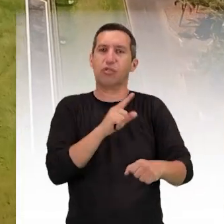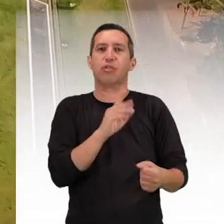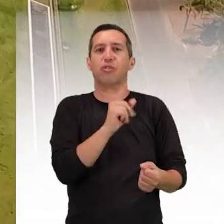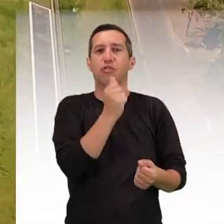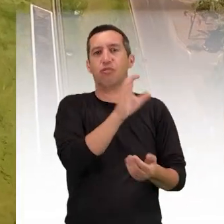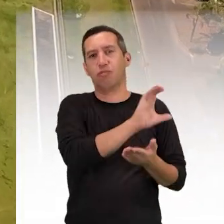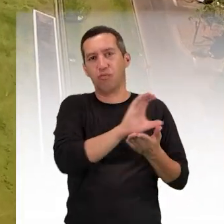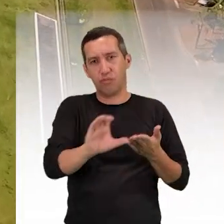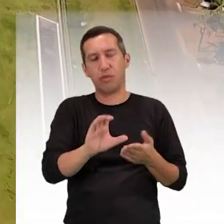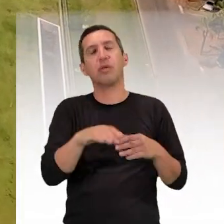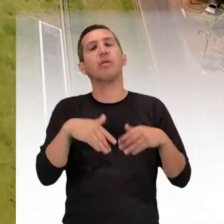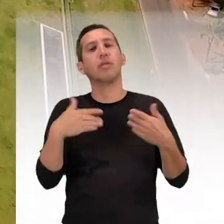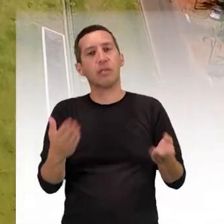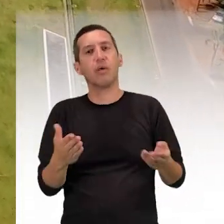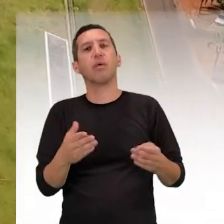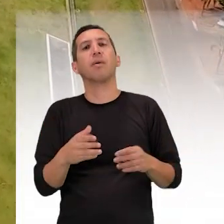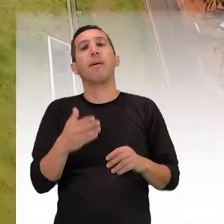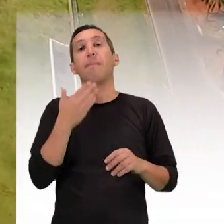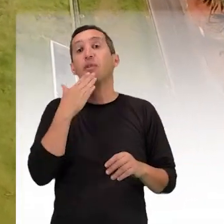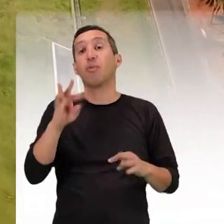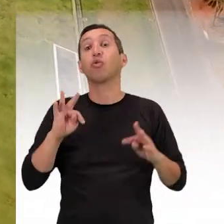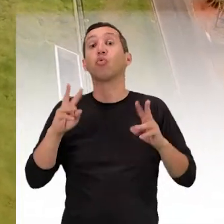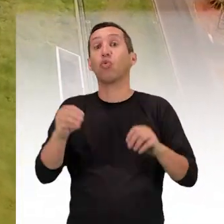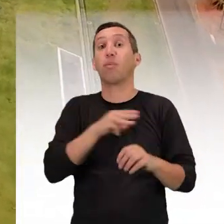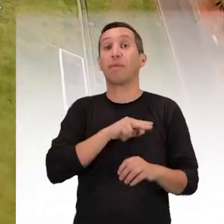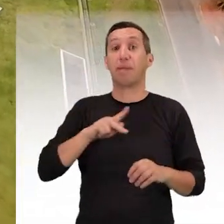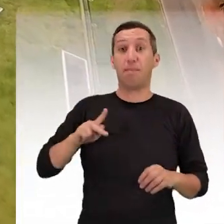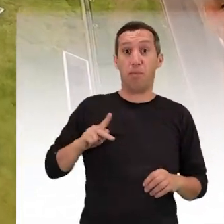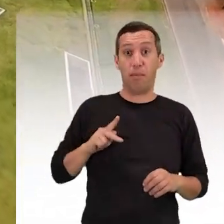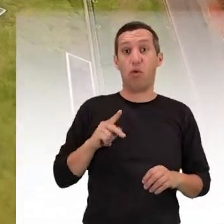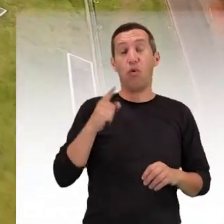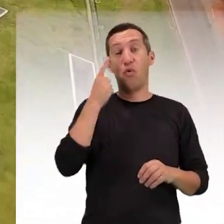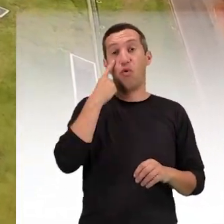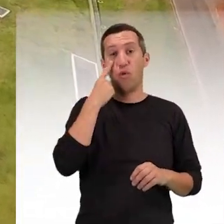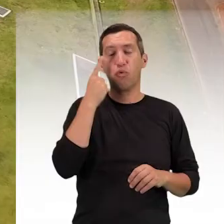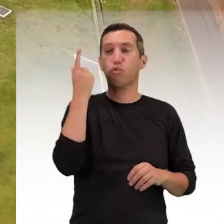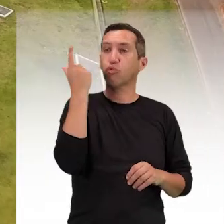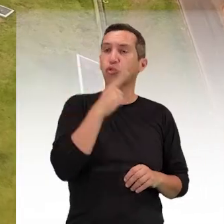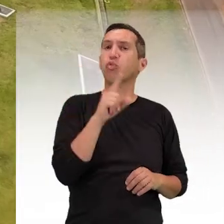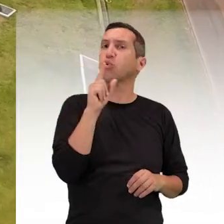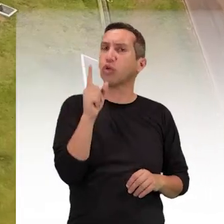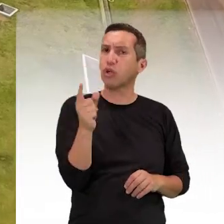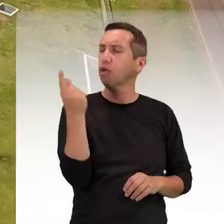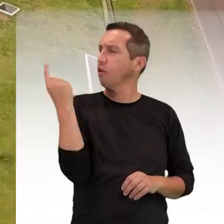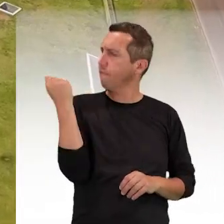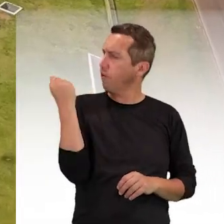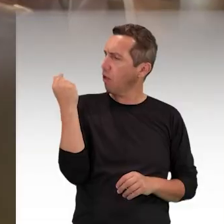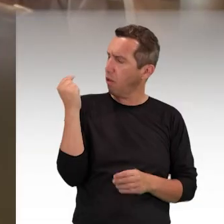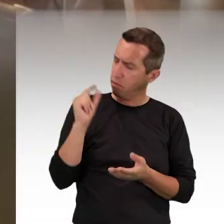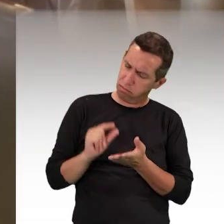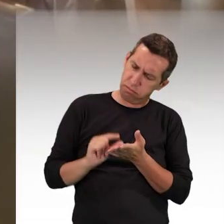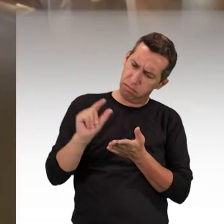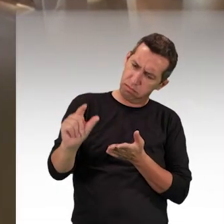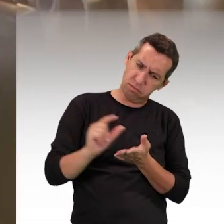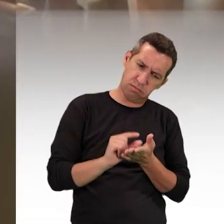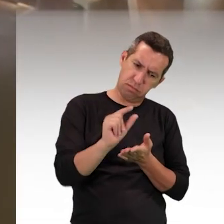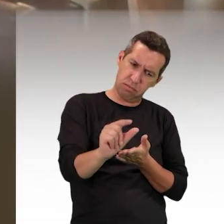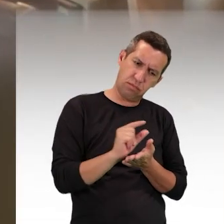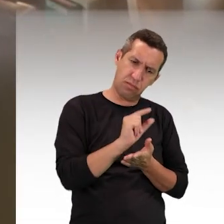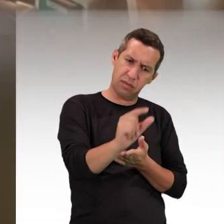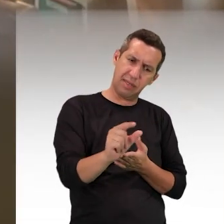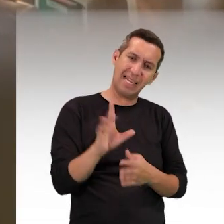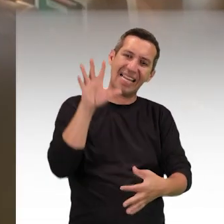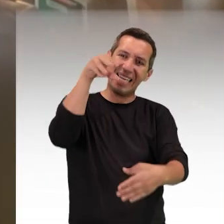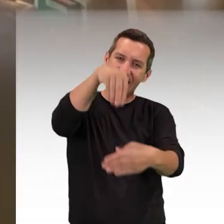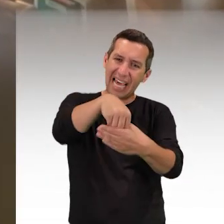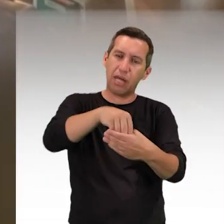enfrentar o problema, o GIAC recomendou a todo o Ministério Público que atuasse para destinar ao combate à pandemia valores depositados em